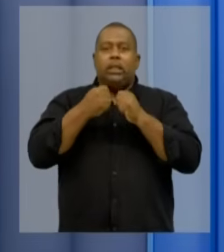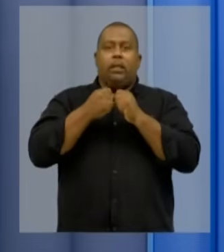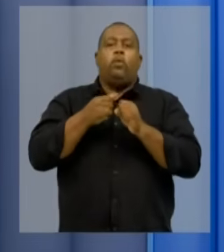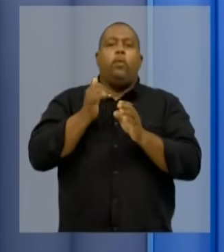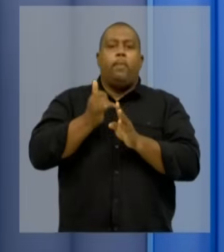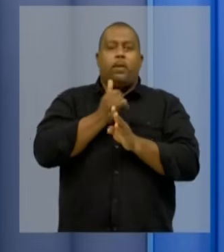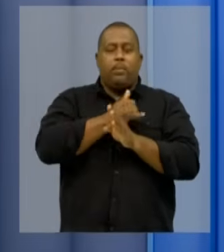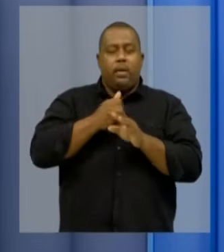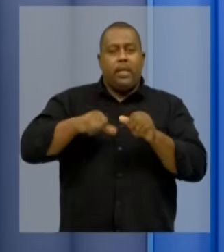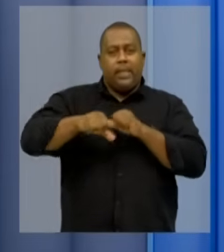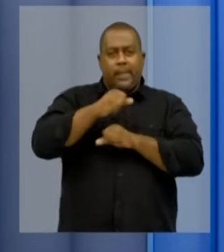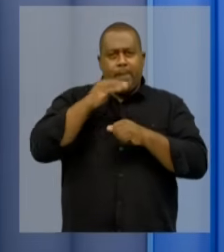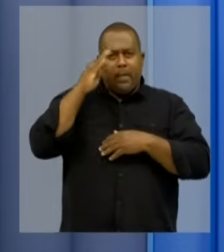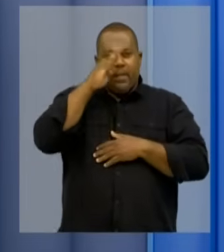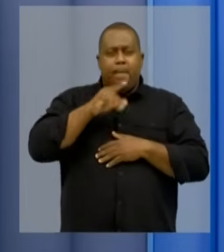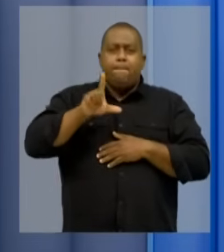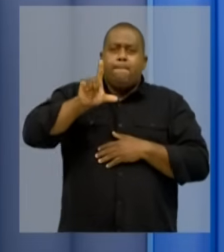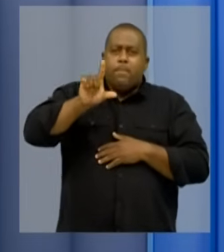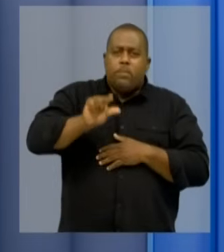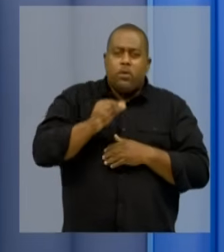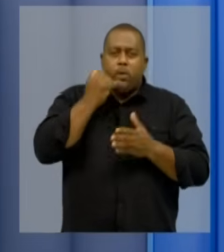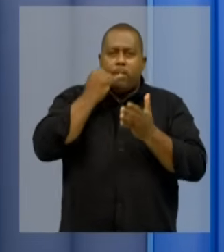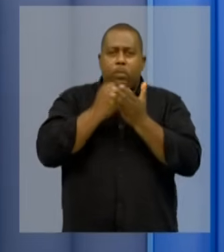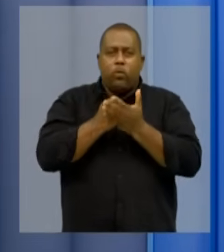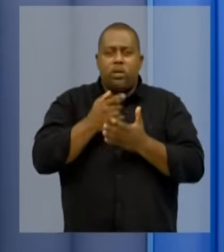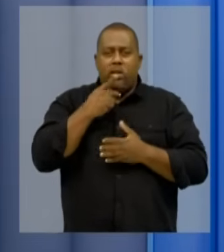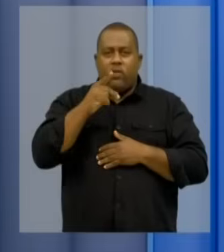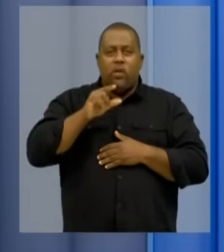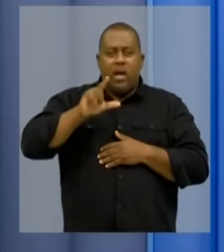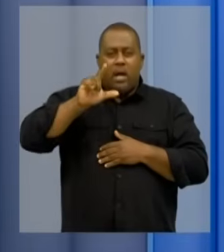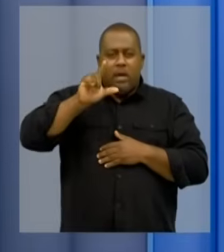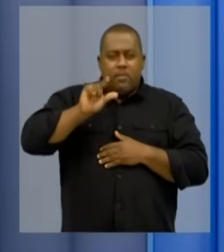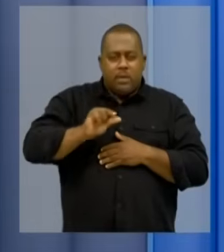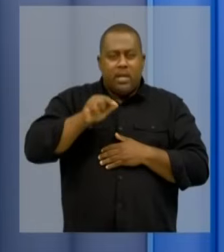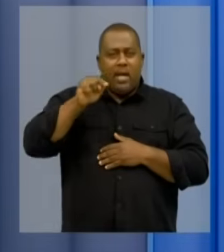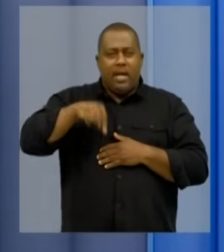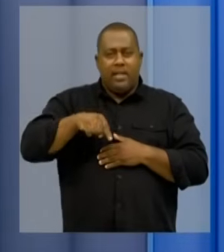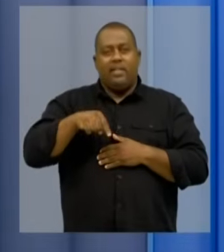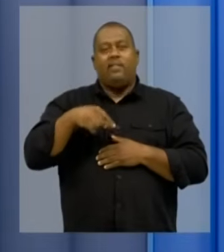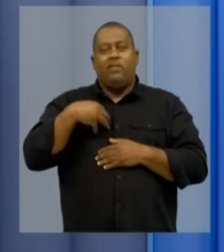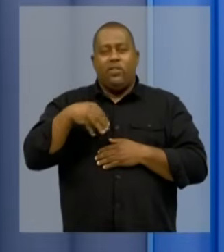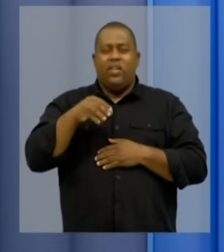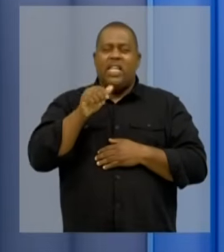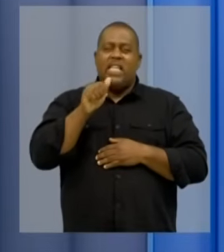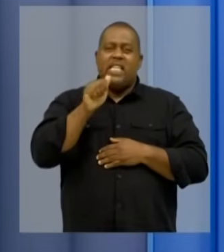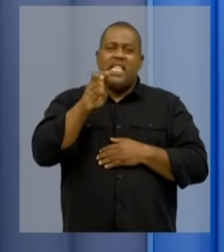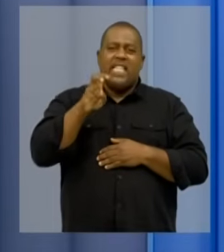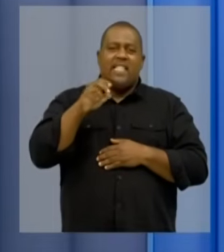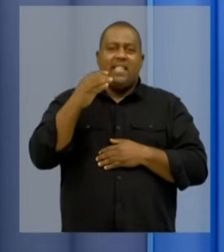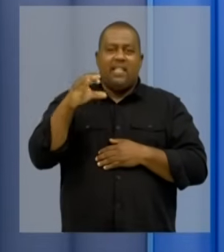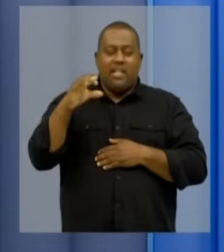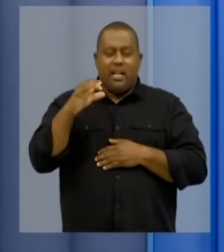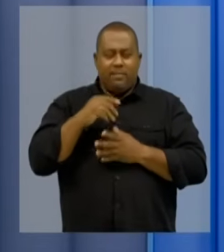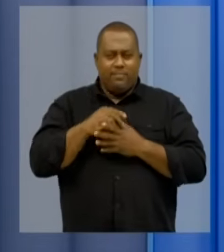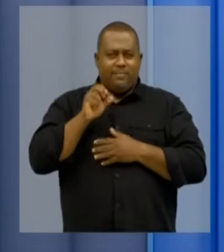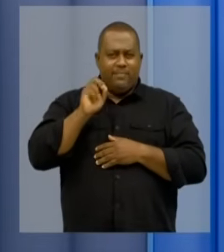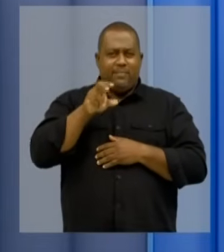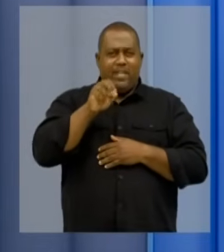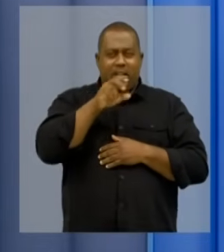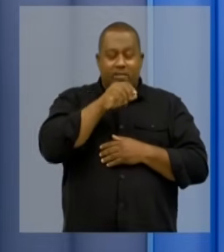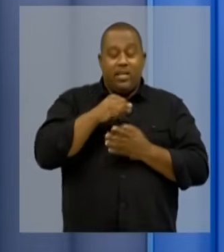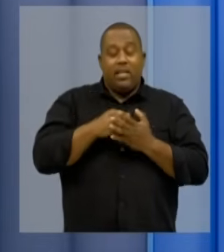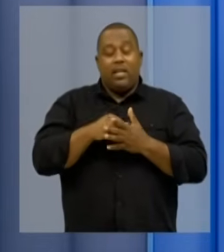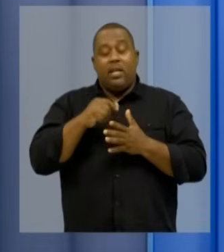diminuindo os impostos. Aqui disseram que ia baixar somente 15 centavos. Quero ver qual é o posto de combustível que não tenha baixado pelo menos